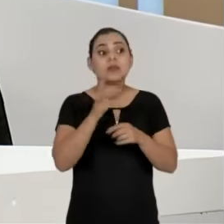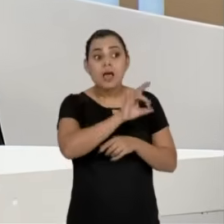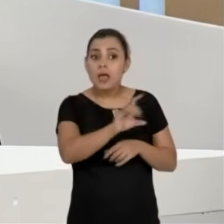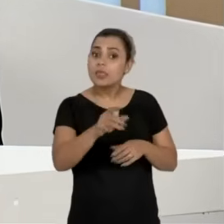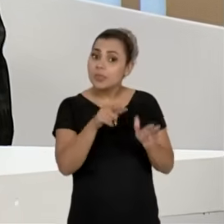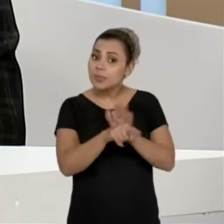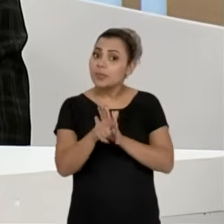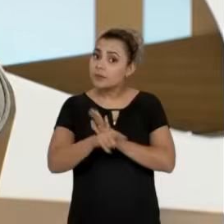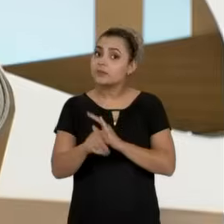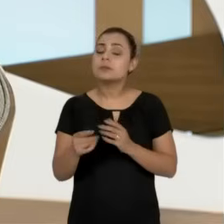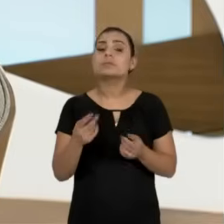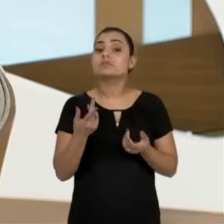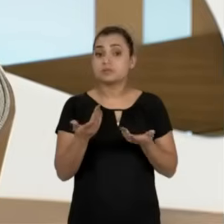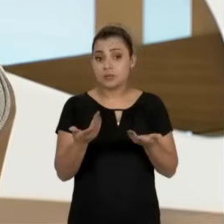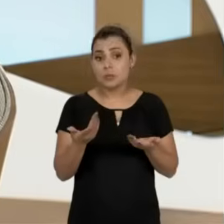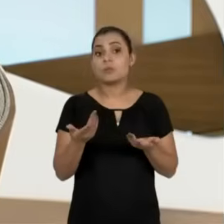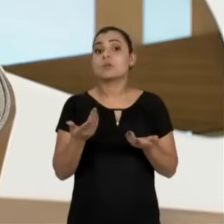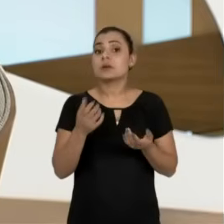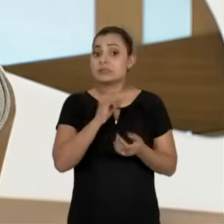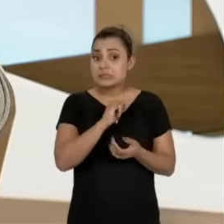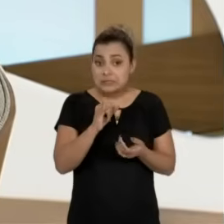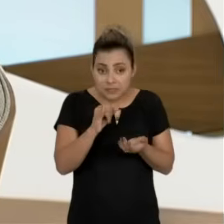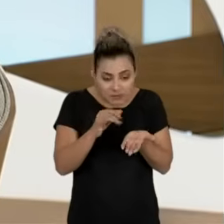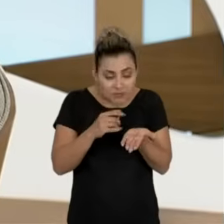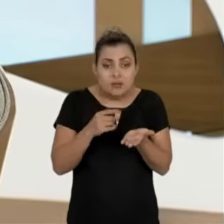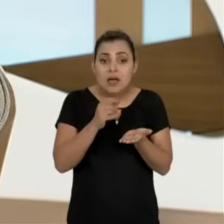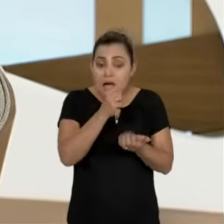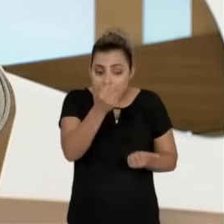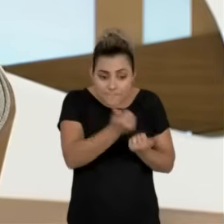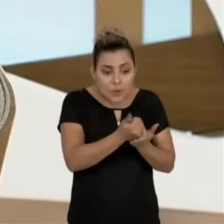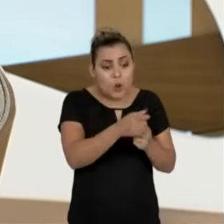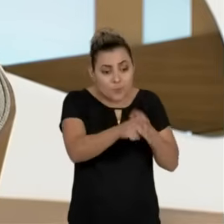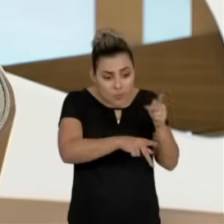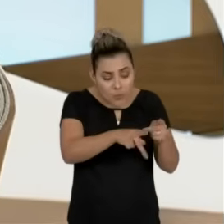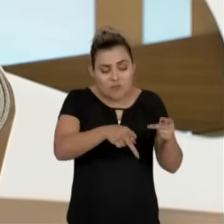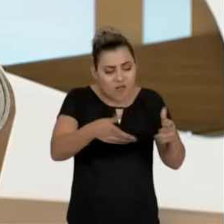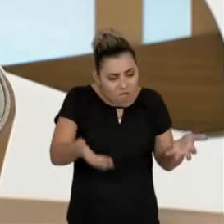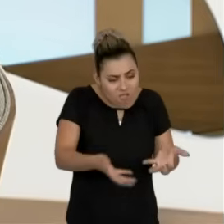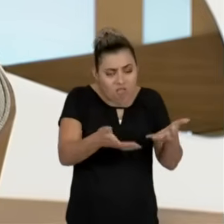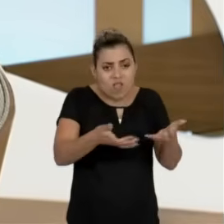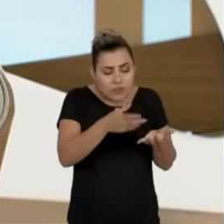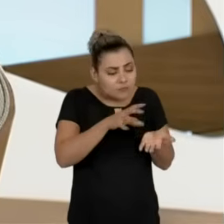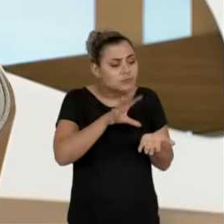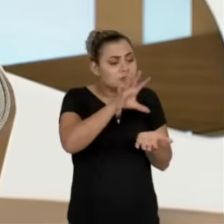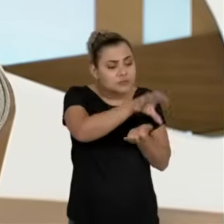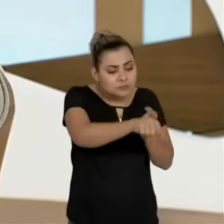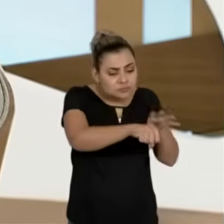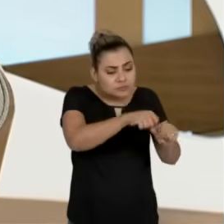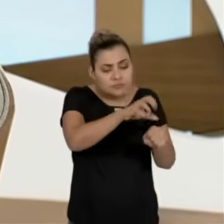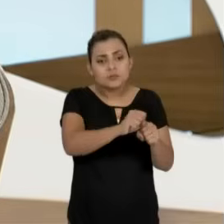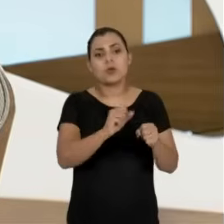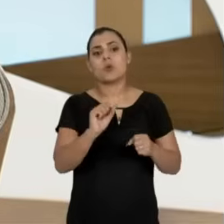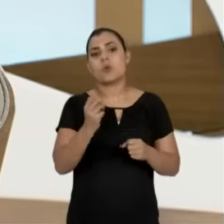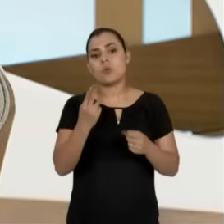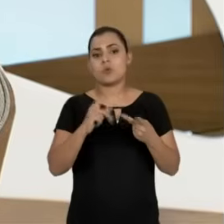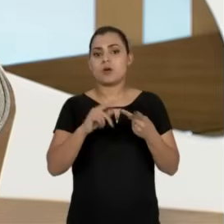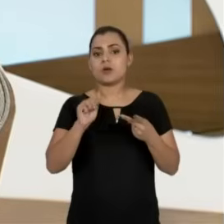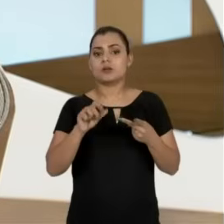para a Luciana. Mas, enfim, se a gente apoia a população ao extrair a copaíba de uma maneira correta, ou então andiroba, ou